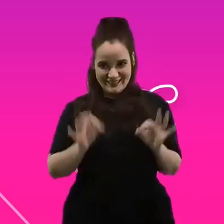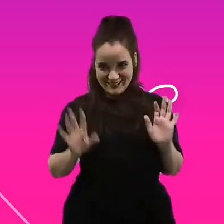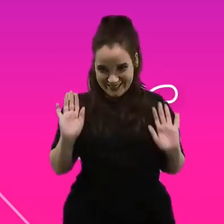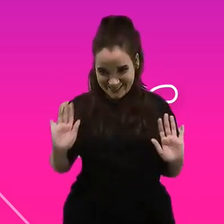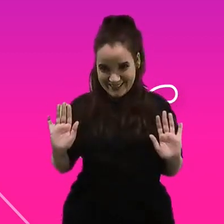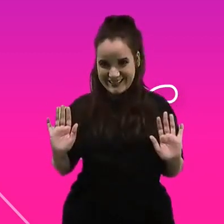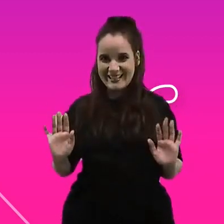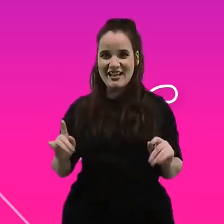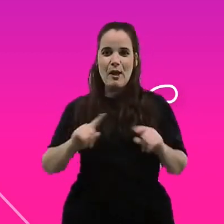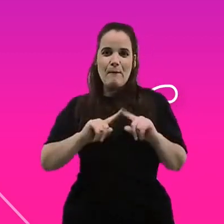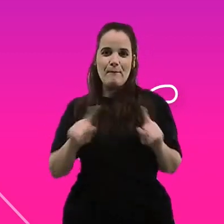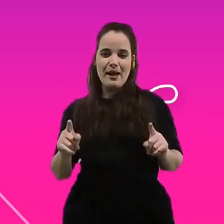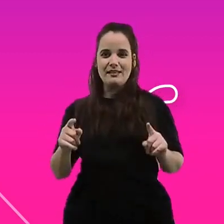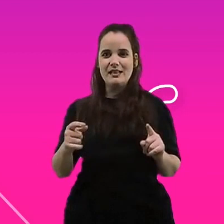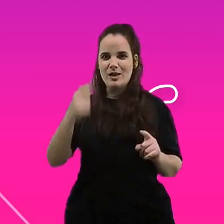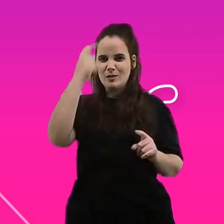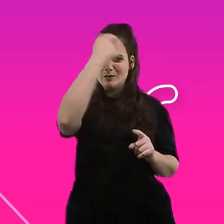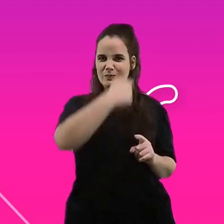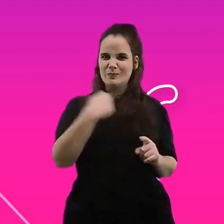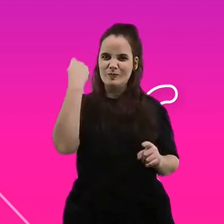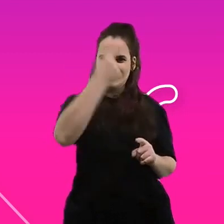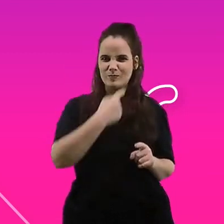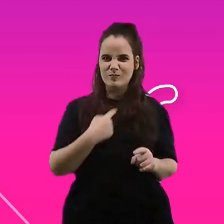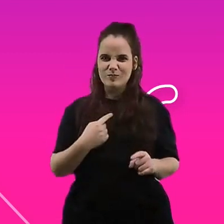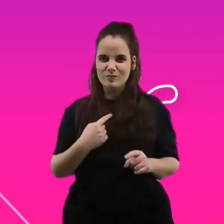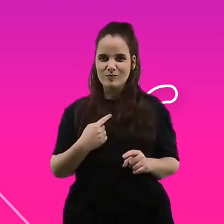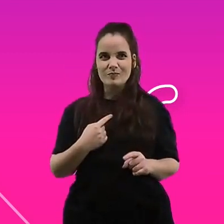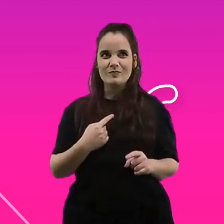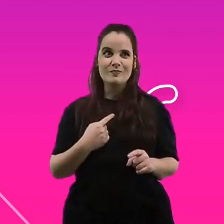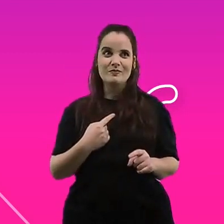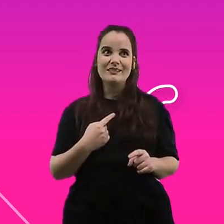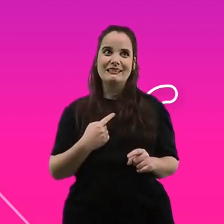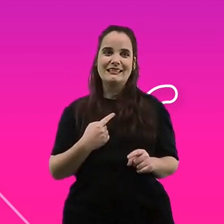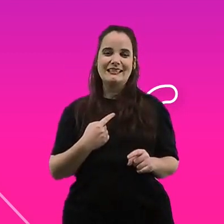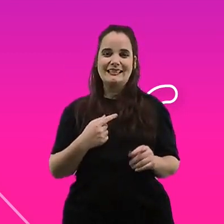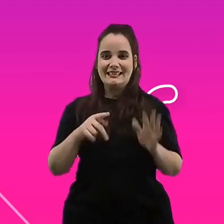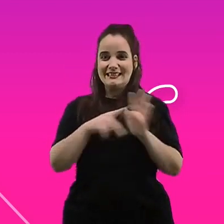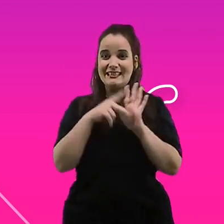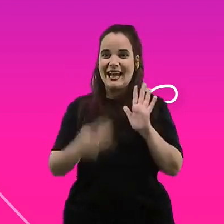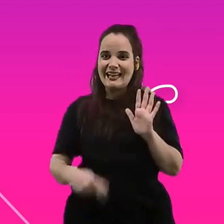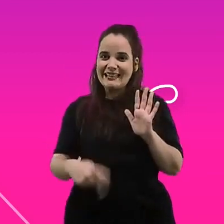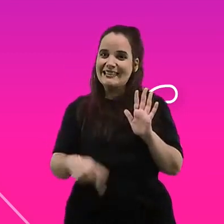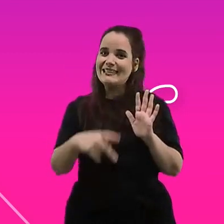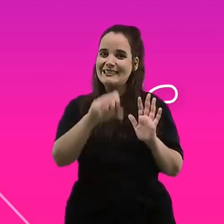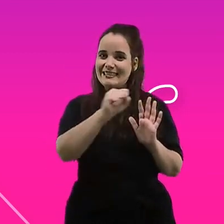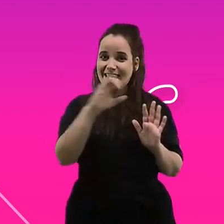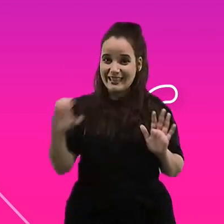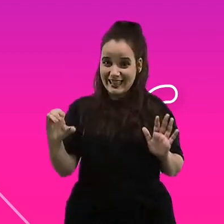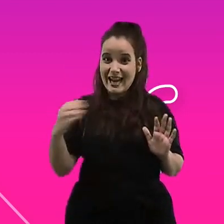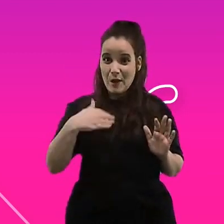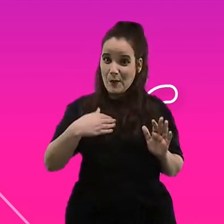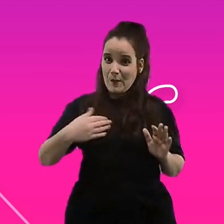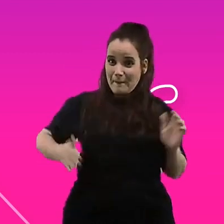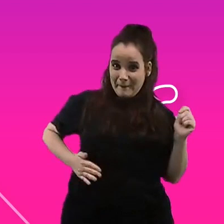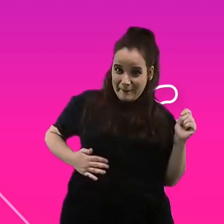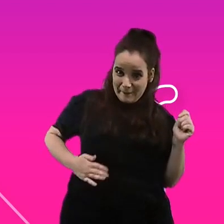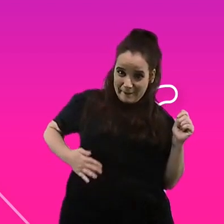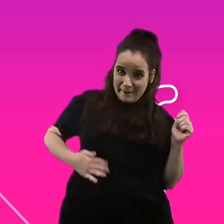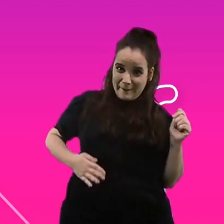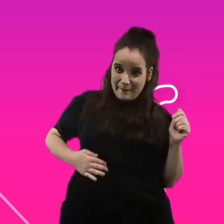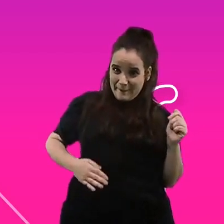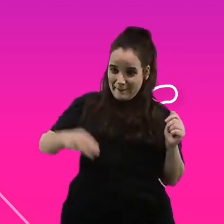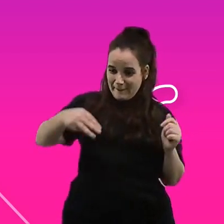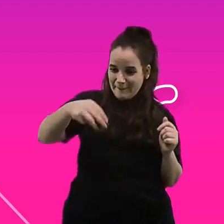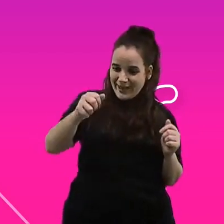sou, né? Tenho uma expressão de manezinho, então se torna um pouco mais amigável, né? Mas em relação à